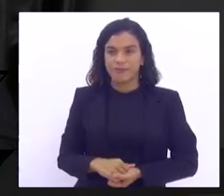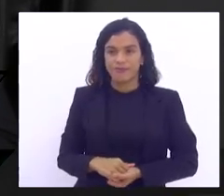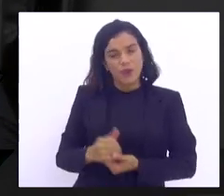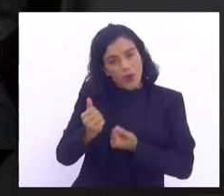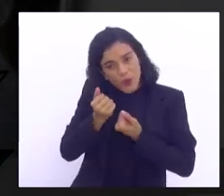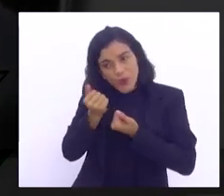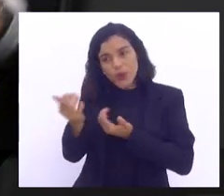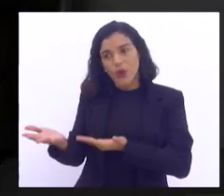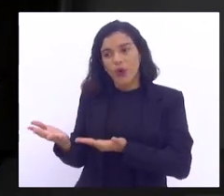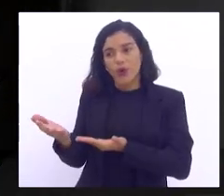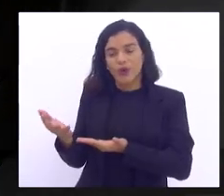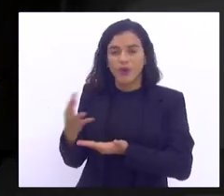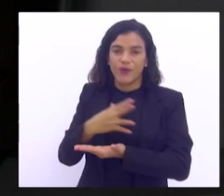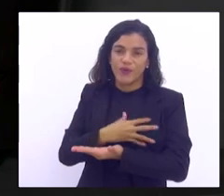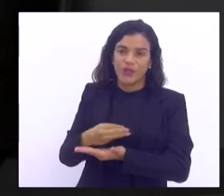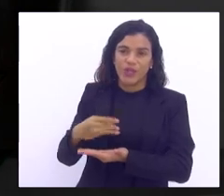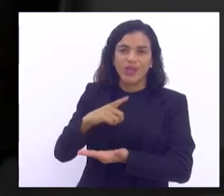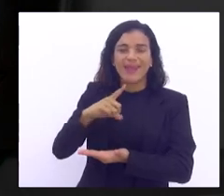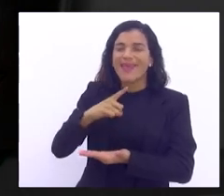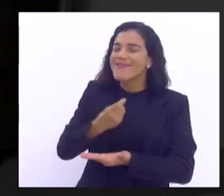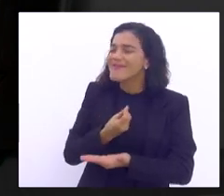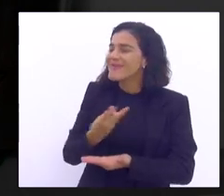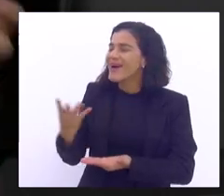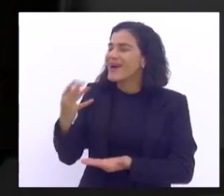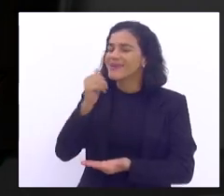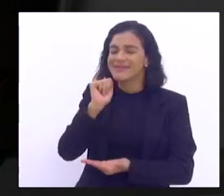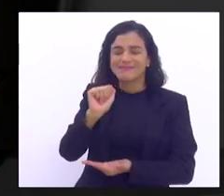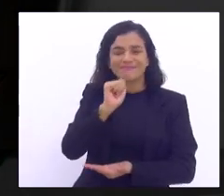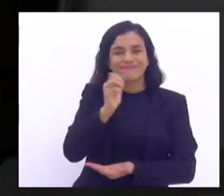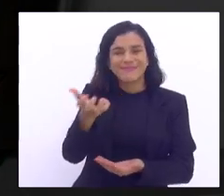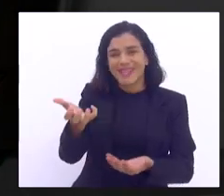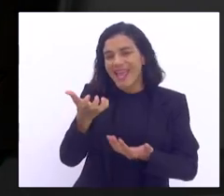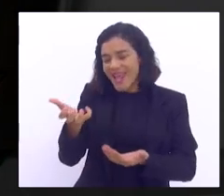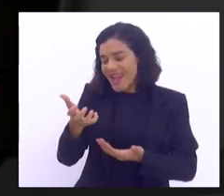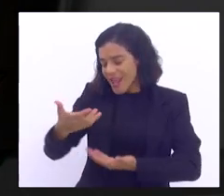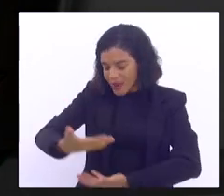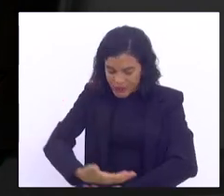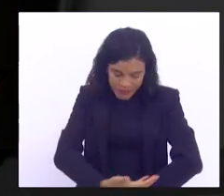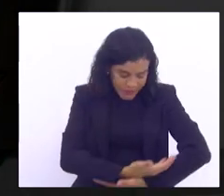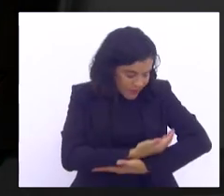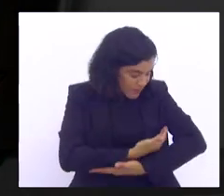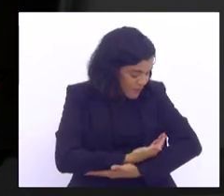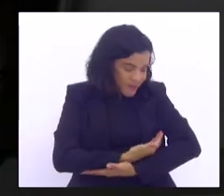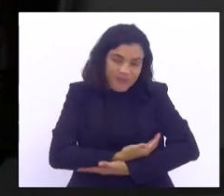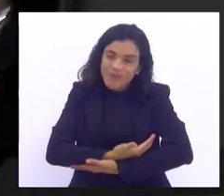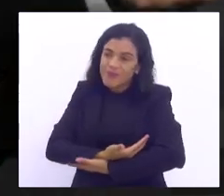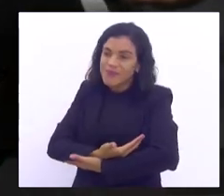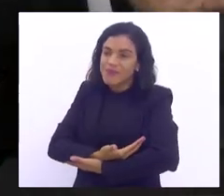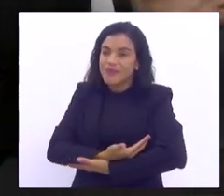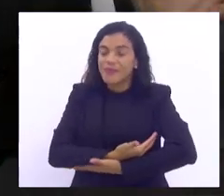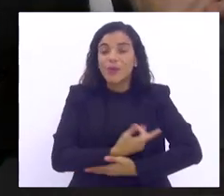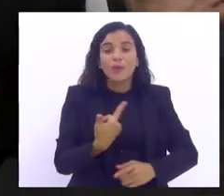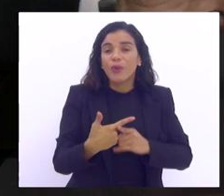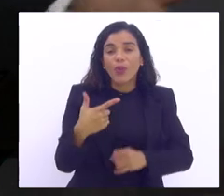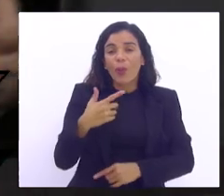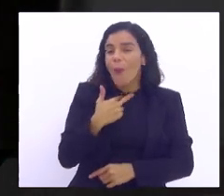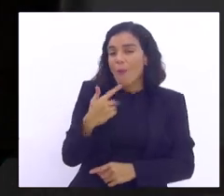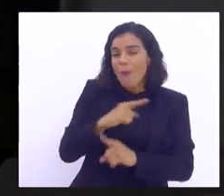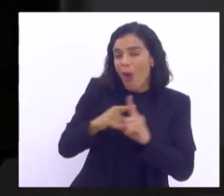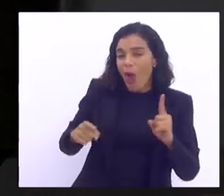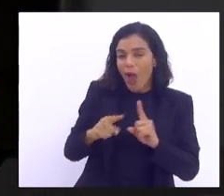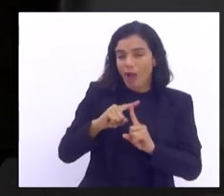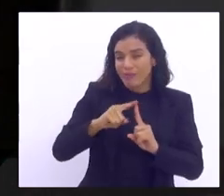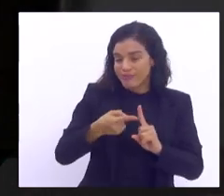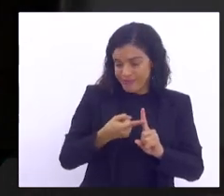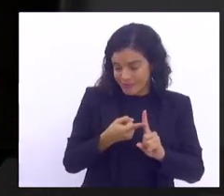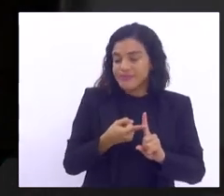Doe o filho. Tem uma porção de mães querendo esta vida, porque não pode gerir esta vida e